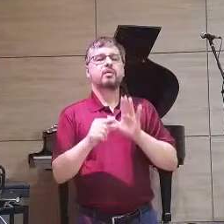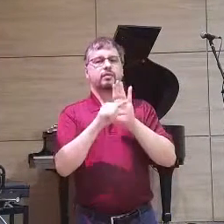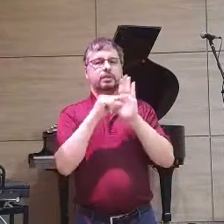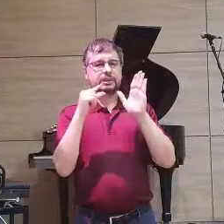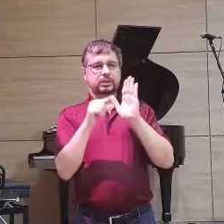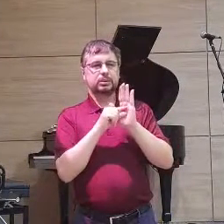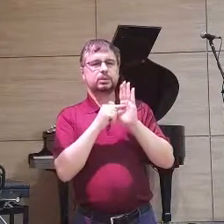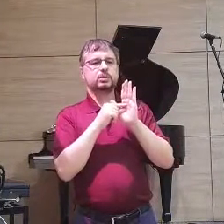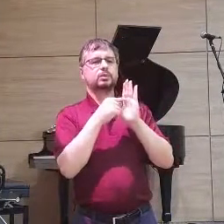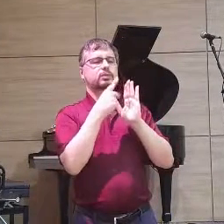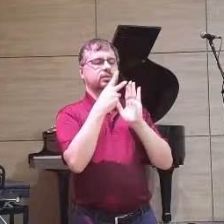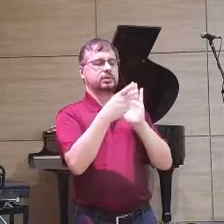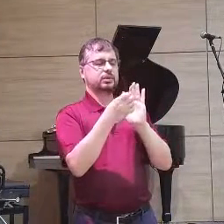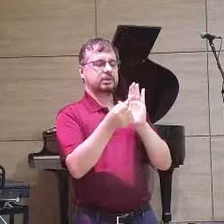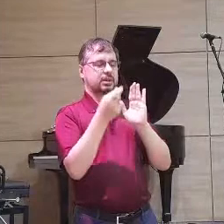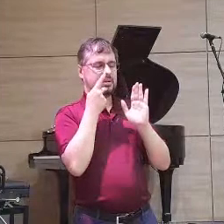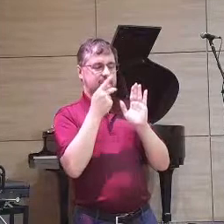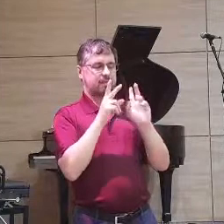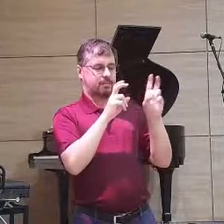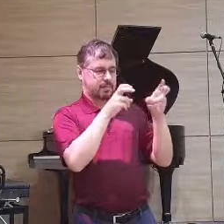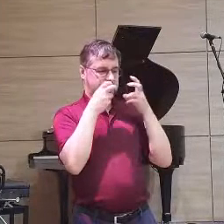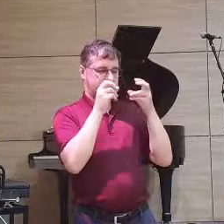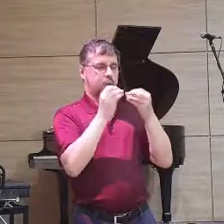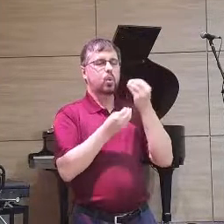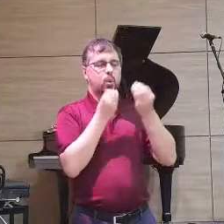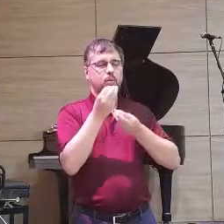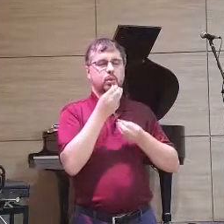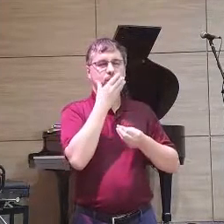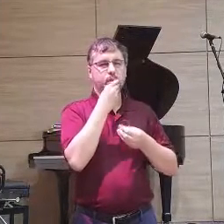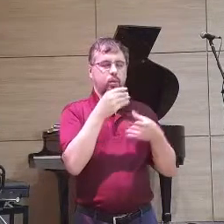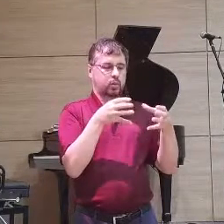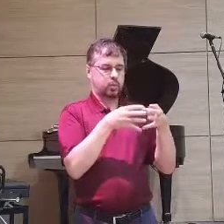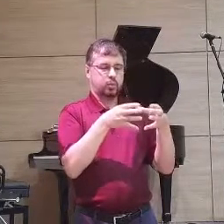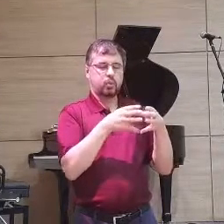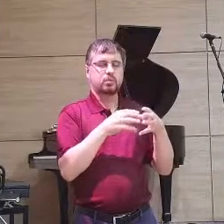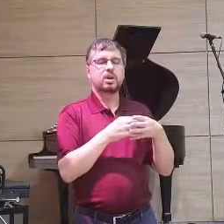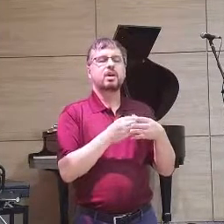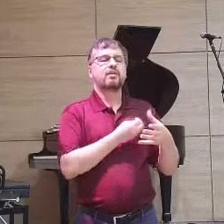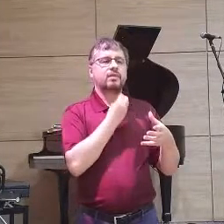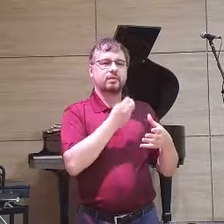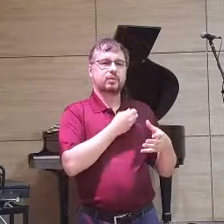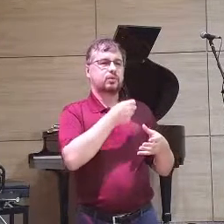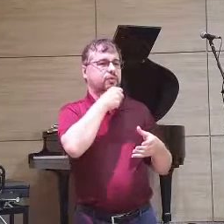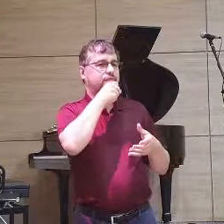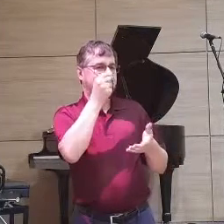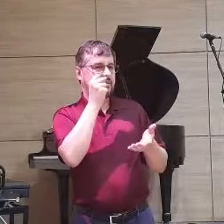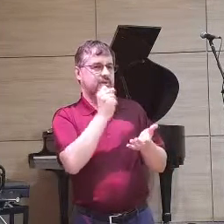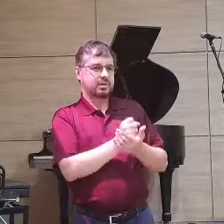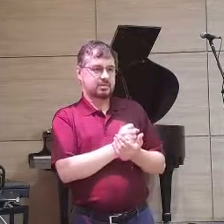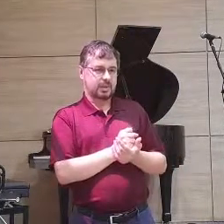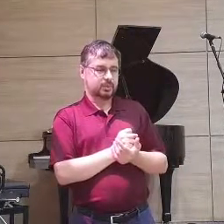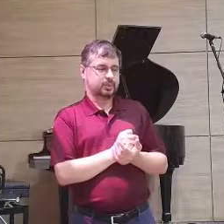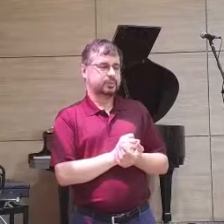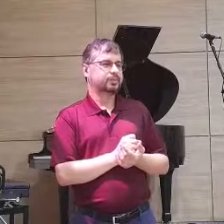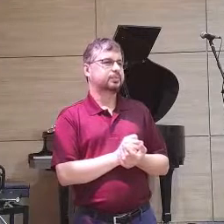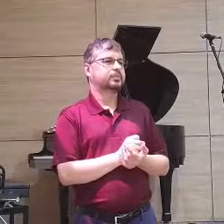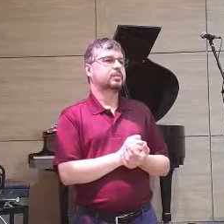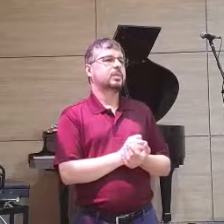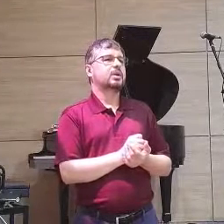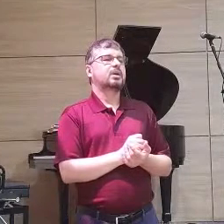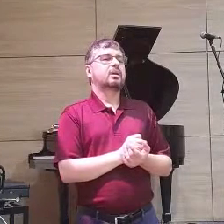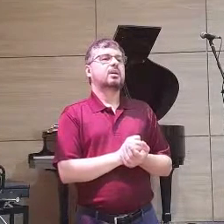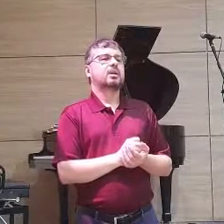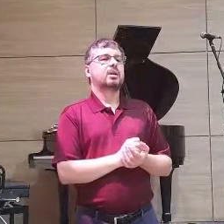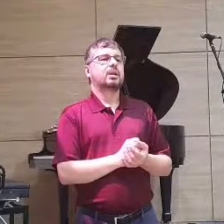olhar para como esses homens ainda vive um novo velho testamento e eu fiz questão de ler o Versículo 12 Versículo 13 depois